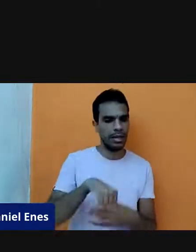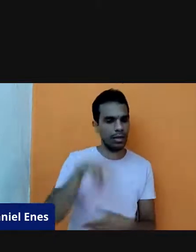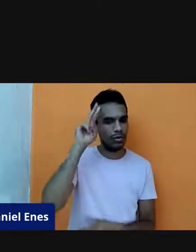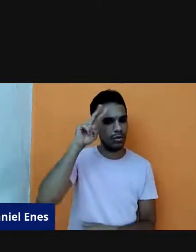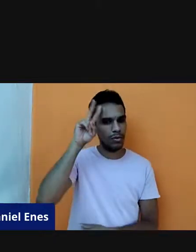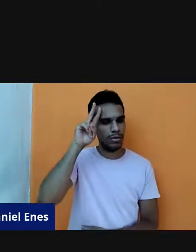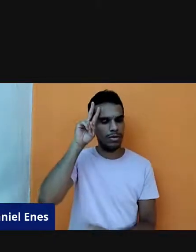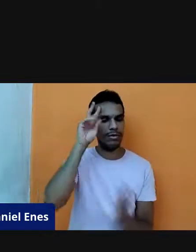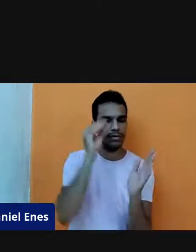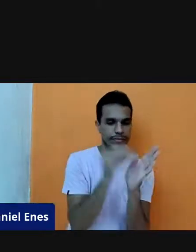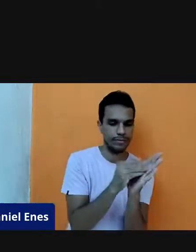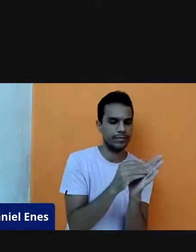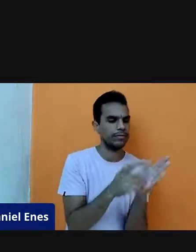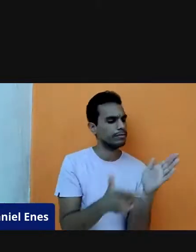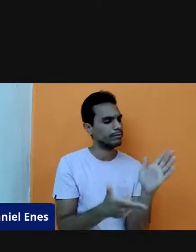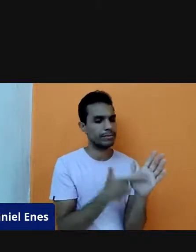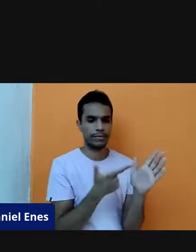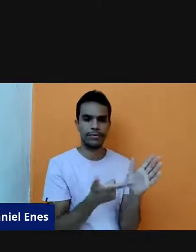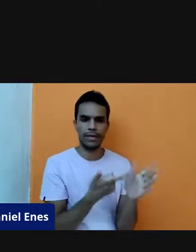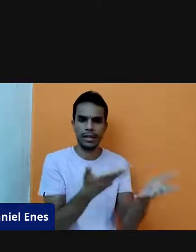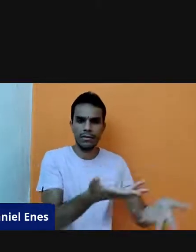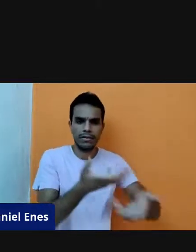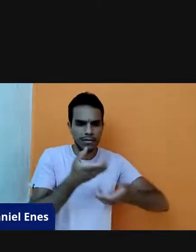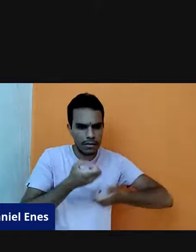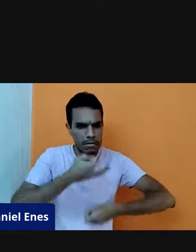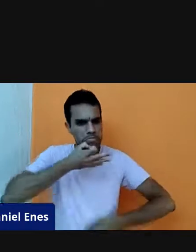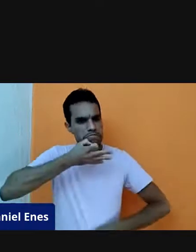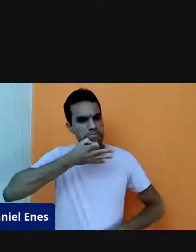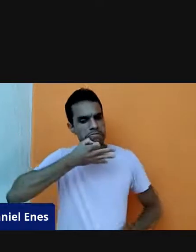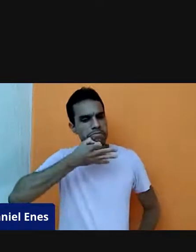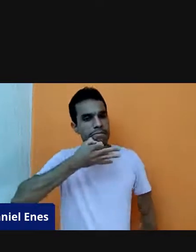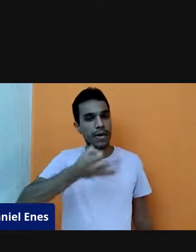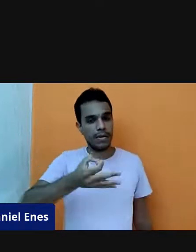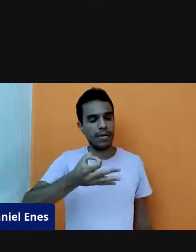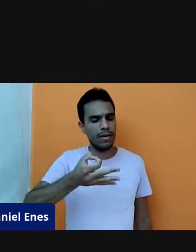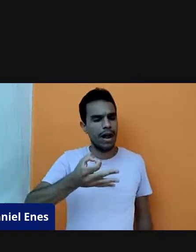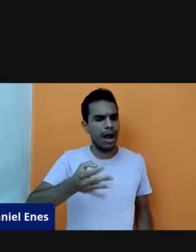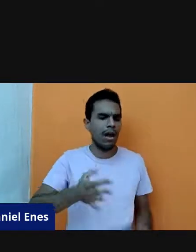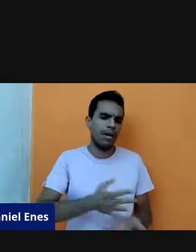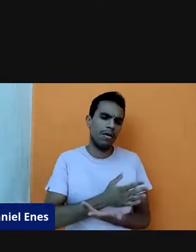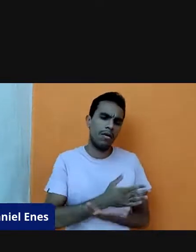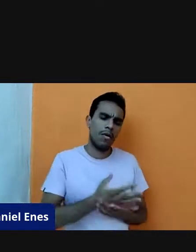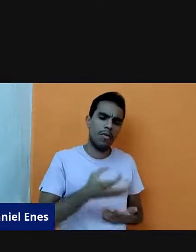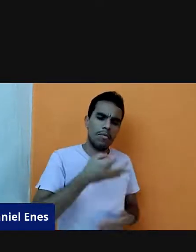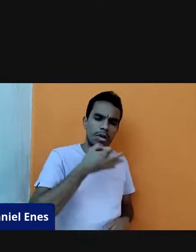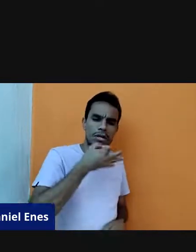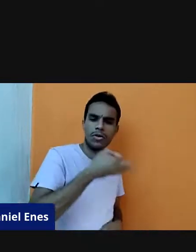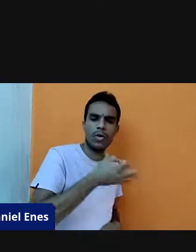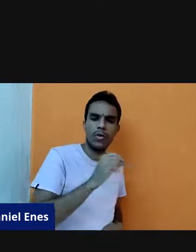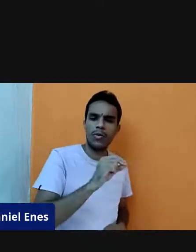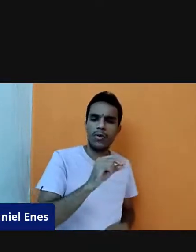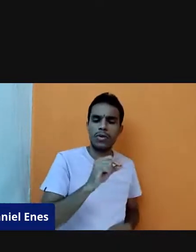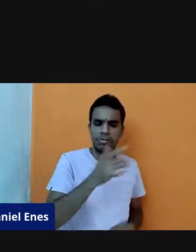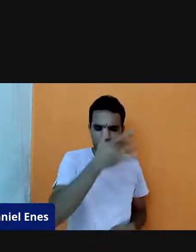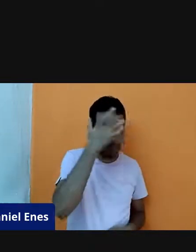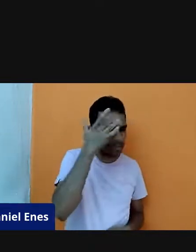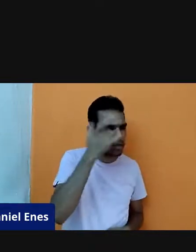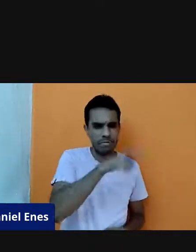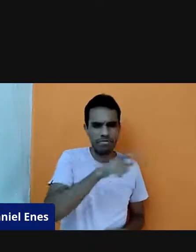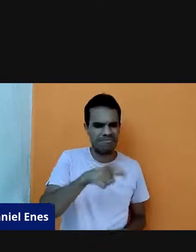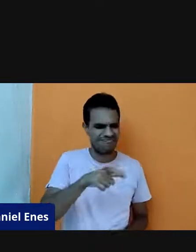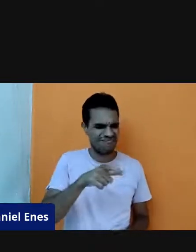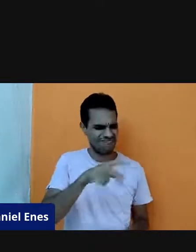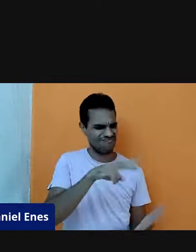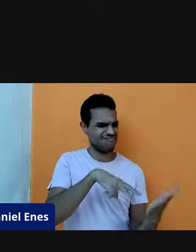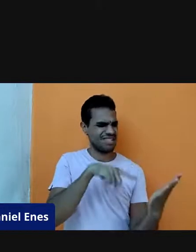foi acolhido, de certa forma, pela crítica, né? Recebeu algumas críticas de algumas pessoas que não